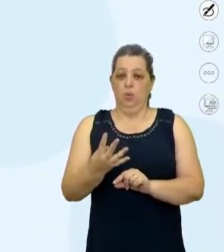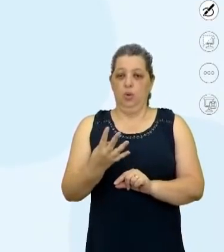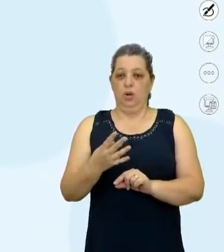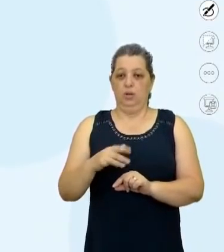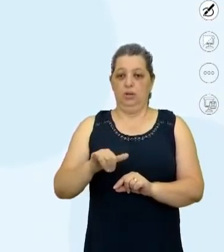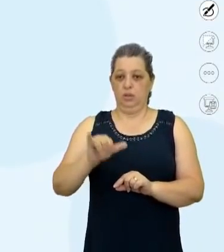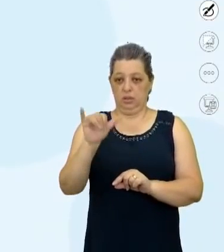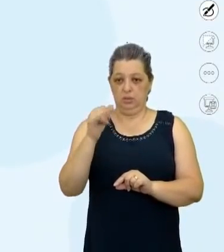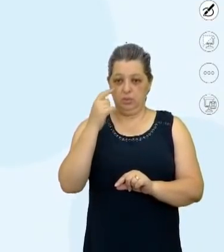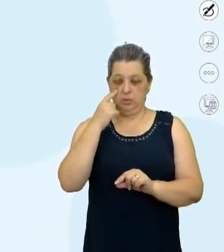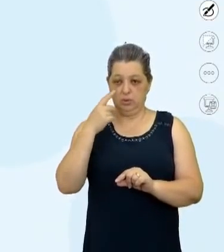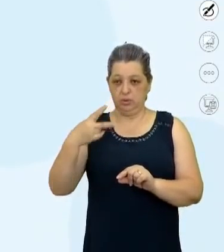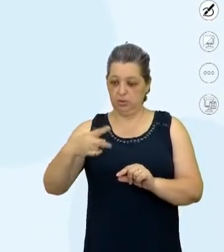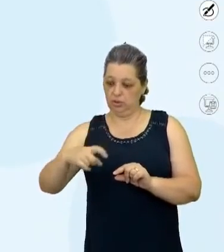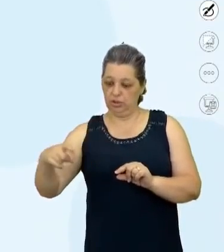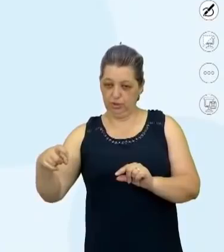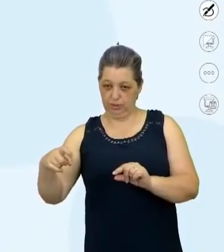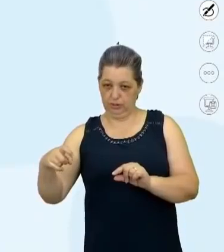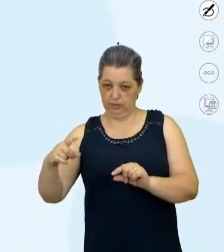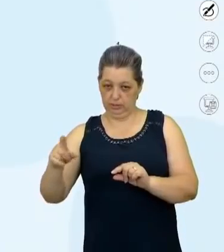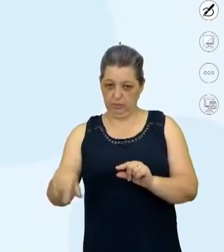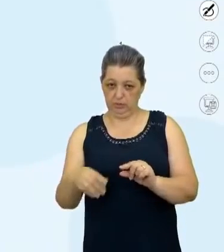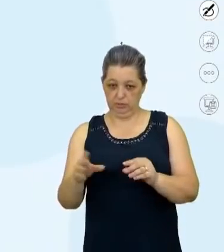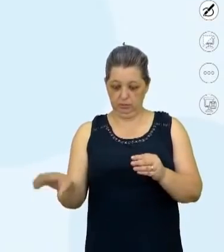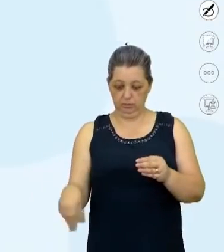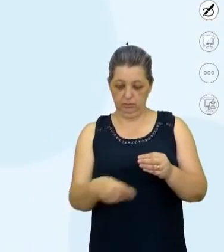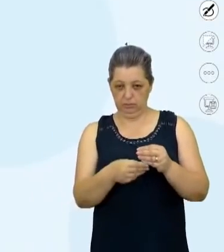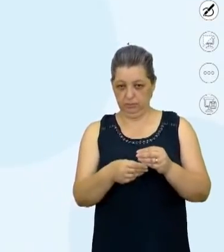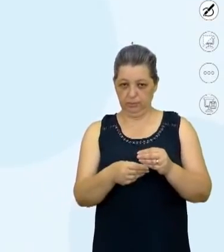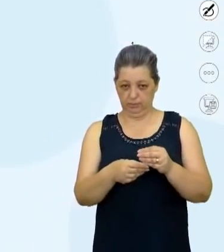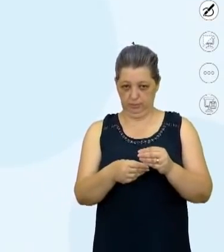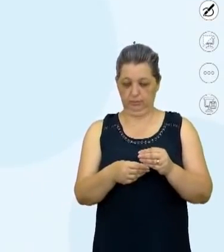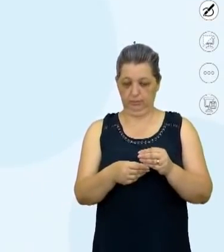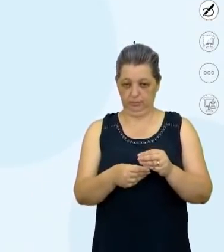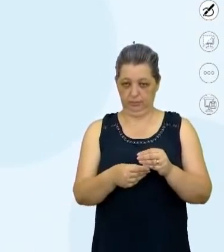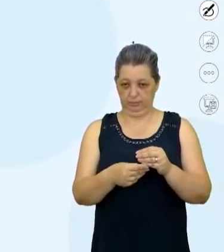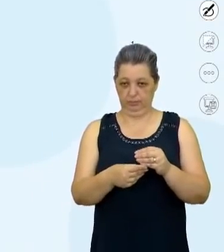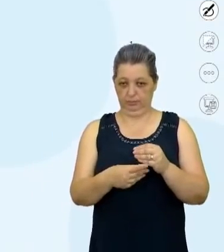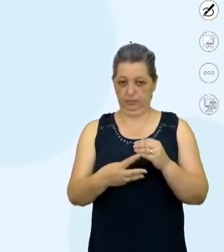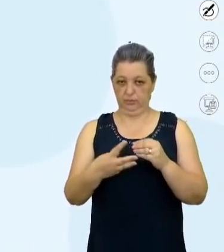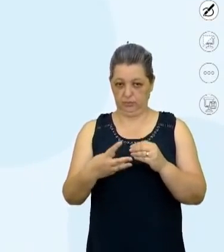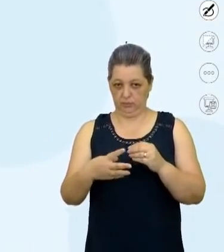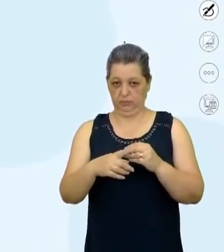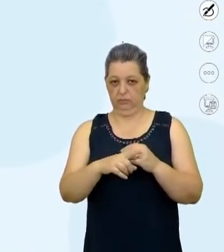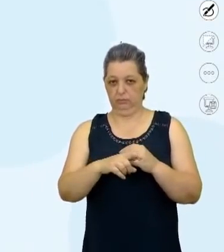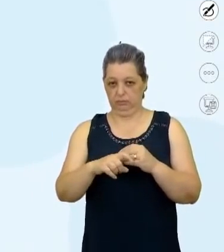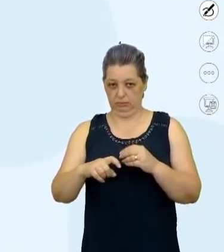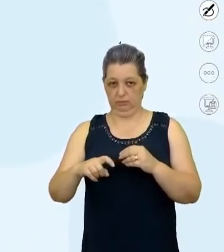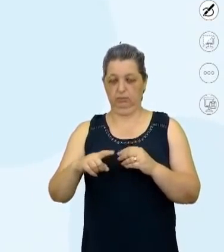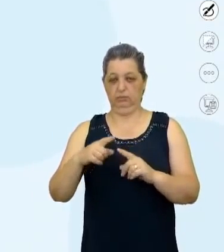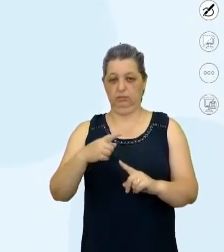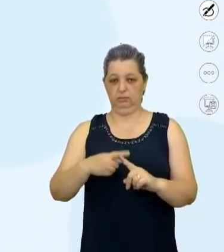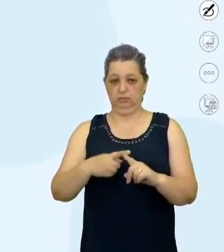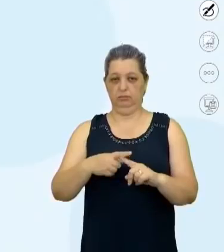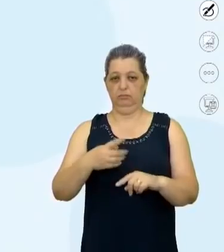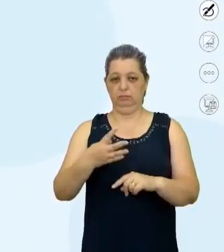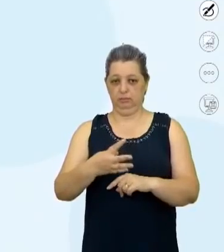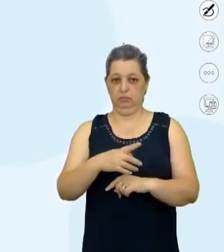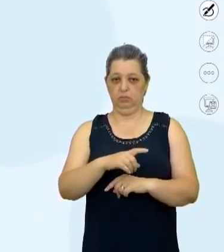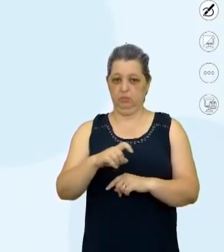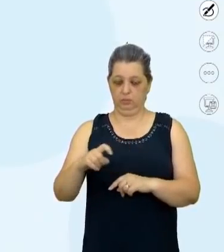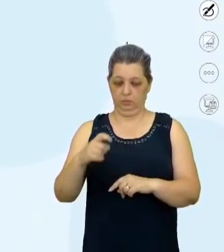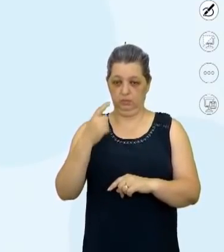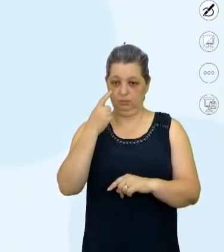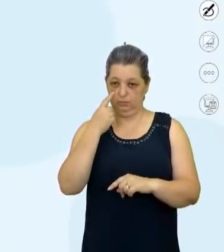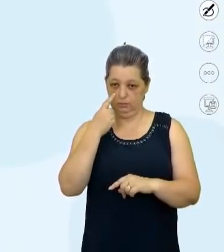vai acrescentar esse pequenininho aqui, ó, que é o 4x vezes 4x, que é o 16, né? Y ao quadrado.